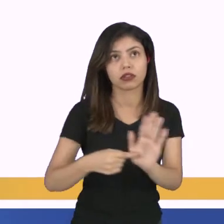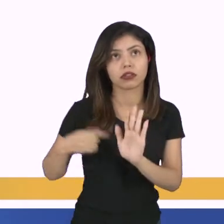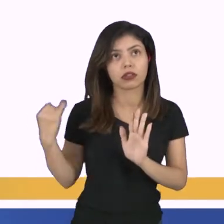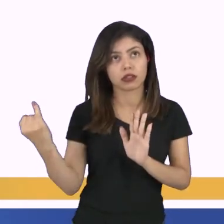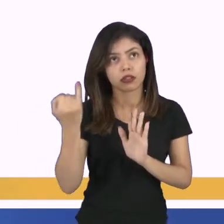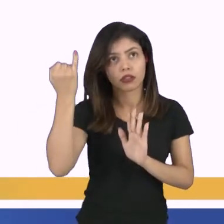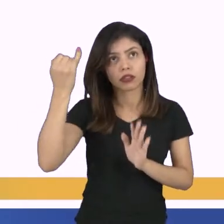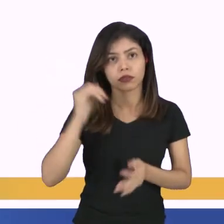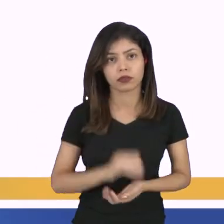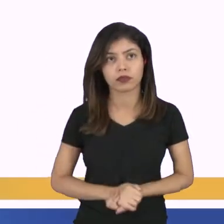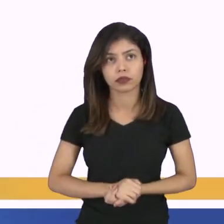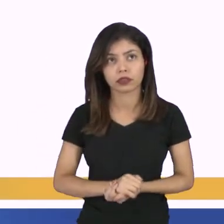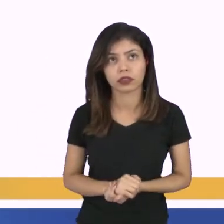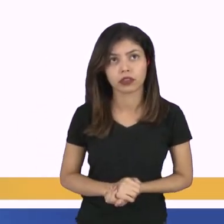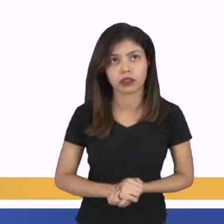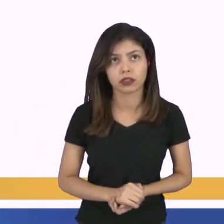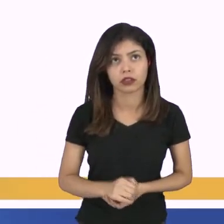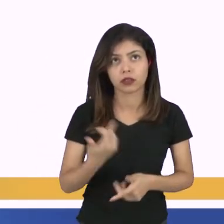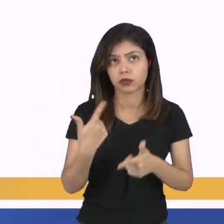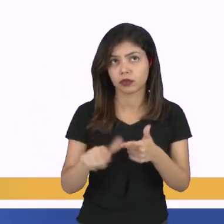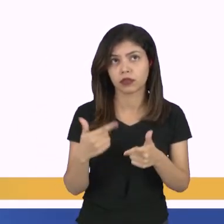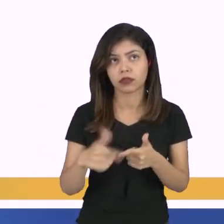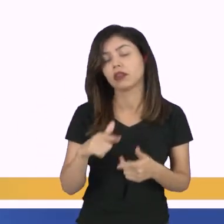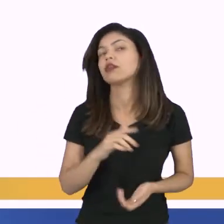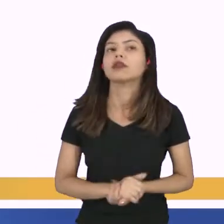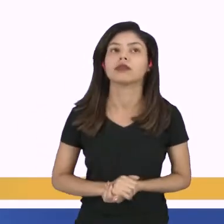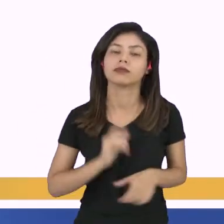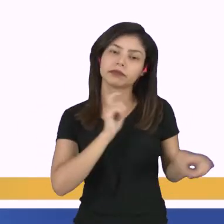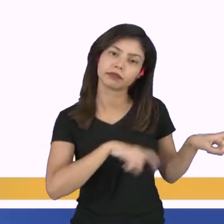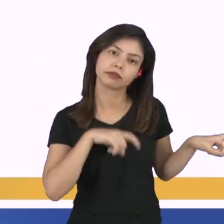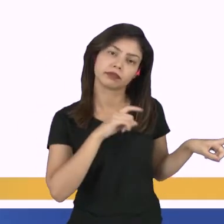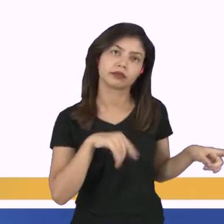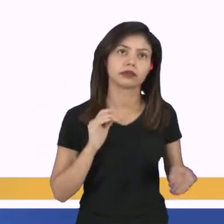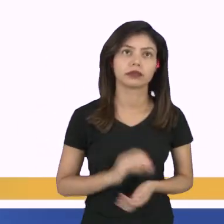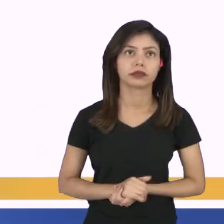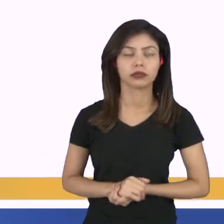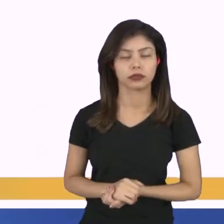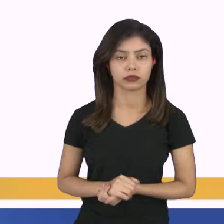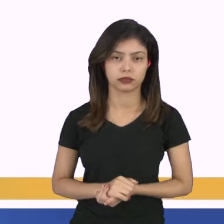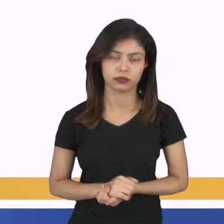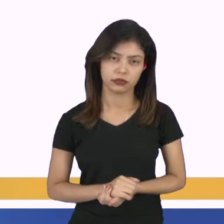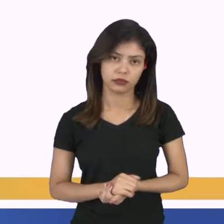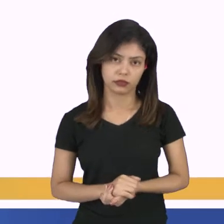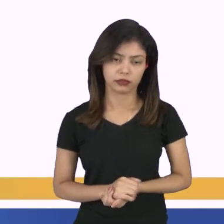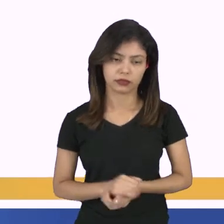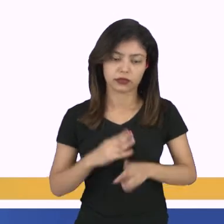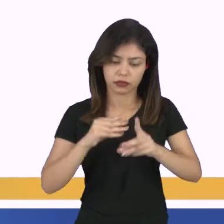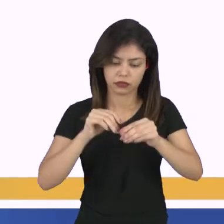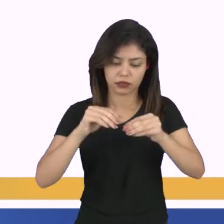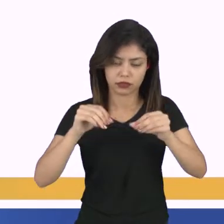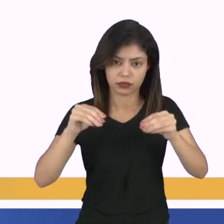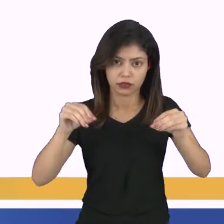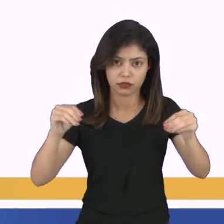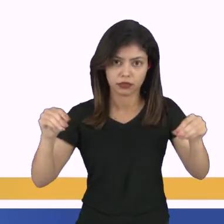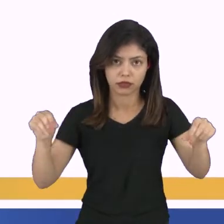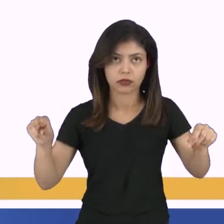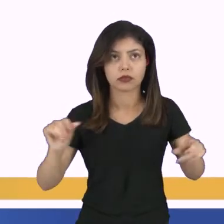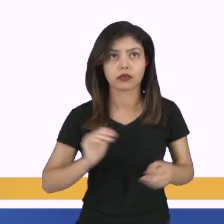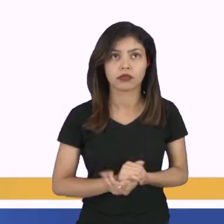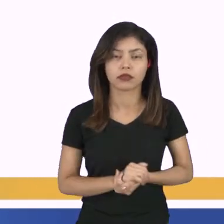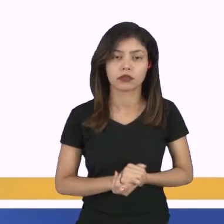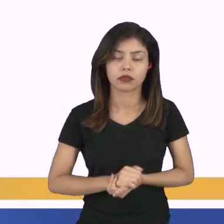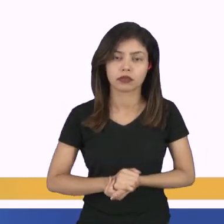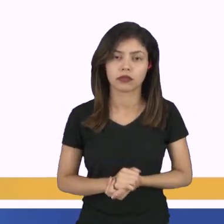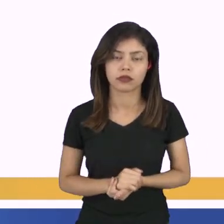principal risco, justamente em relação à agricultura, porque as sementes transgênicas